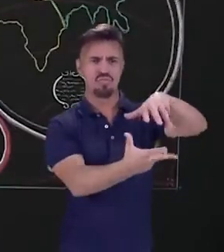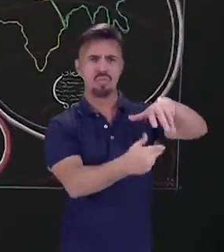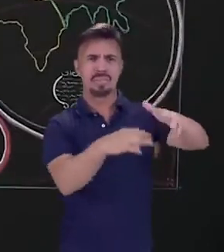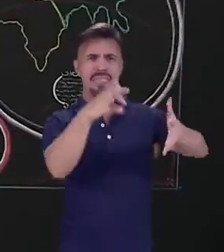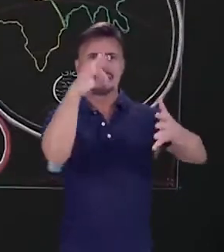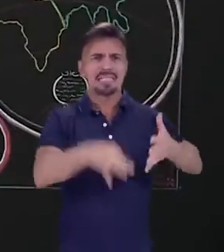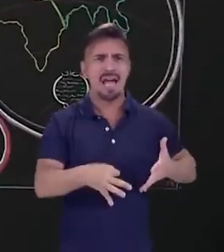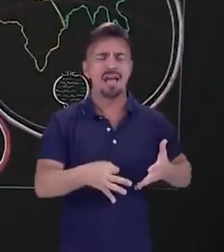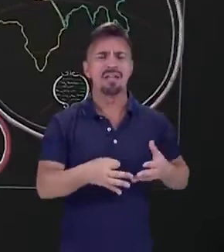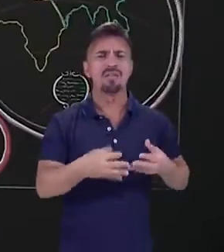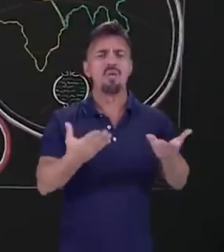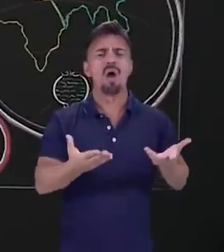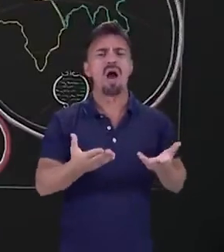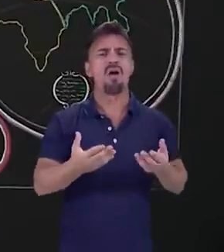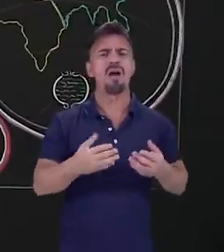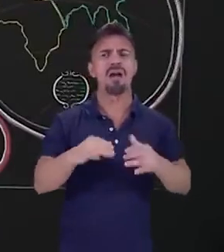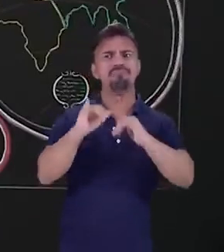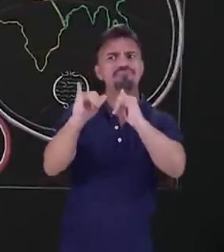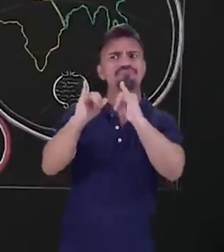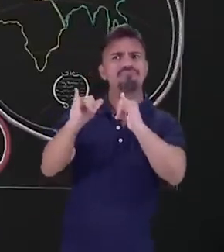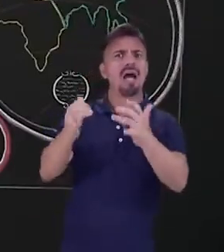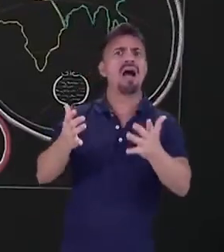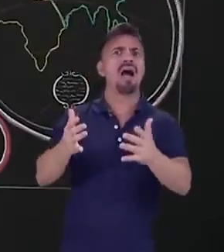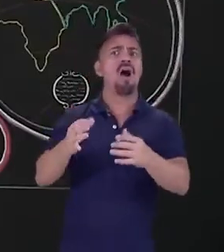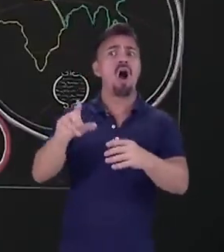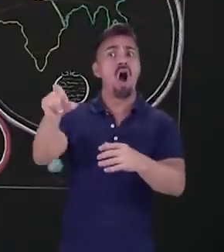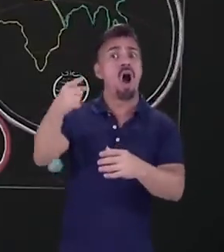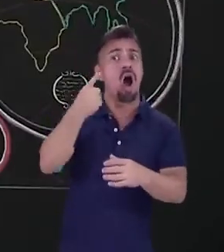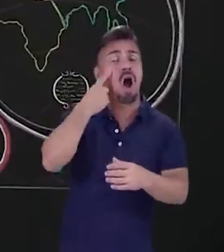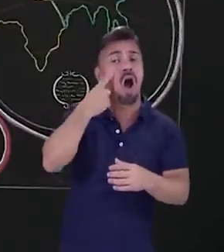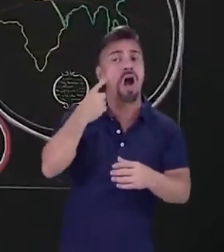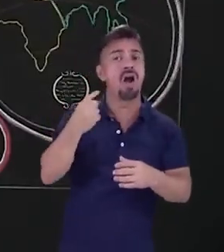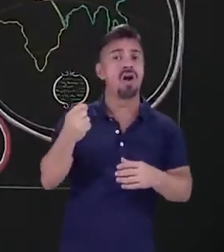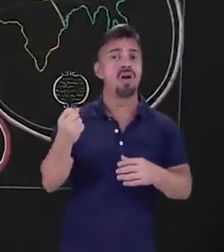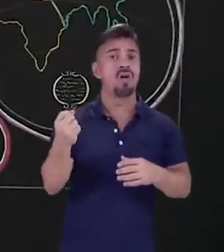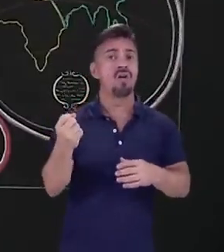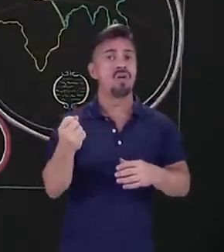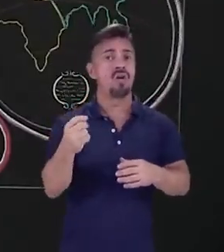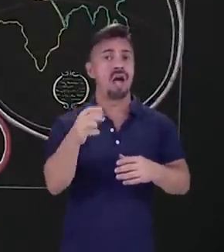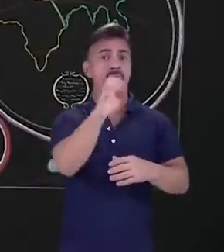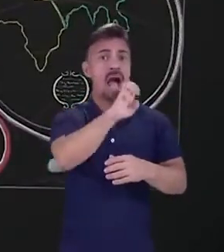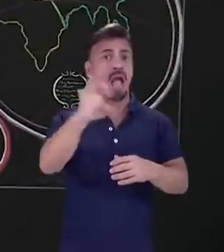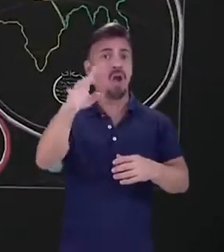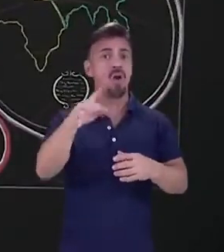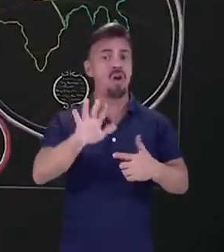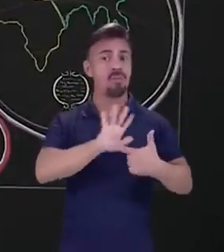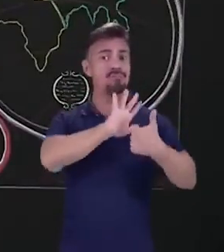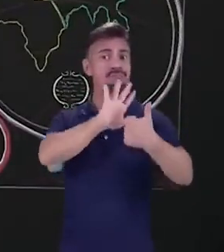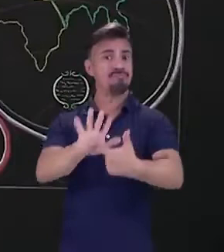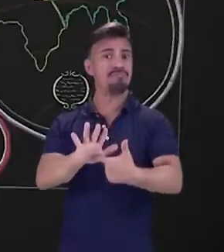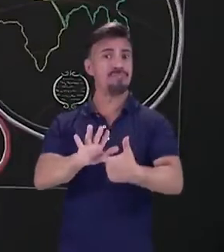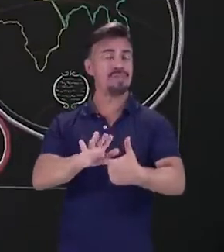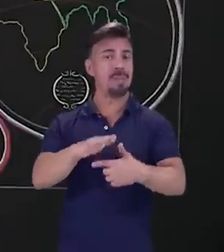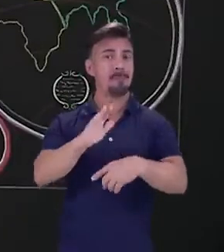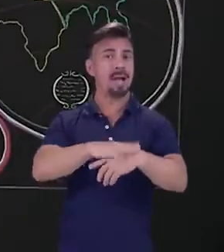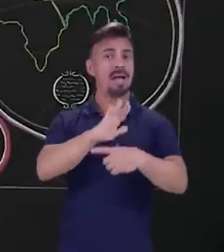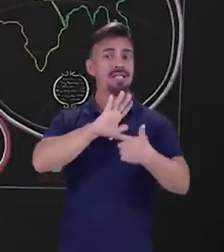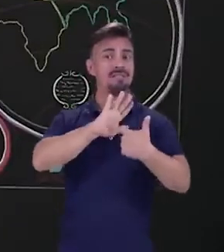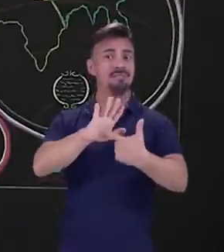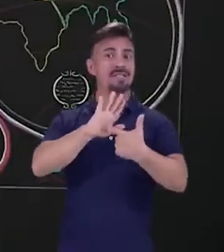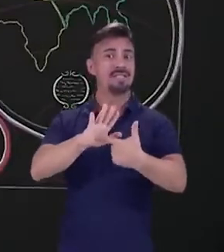a versão que se vendia de mapa correto do mundo é aquele que a Europa está em destaque, que aparece mais